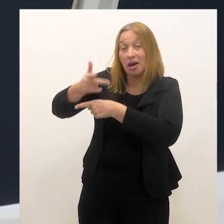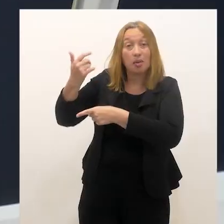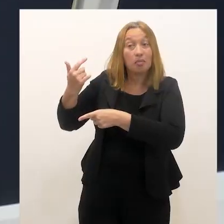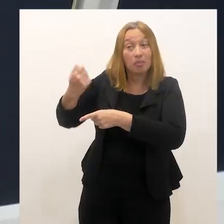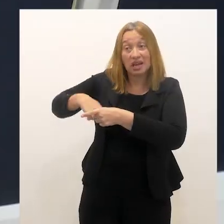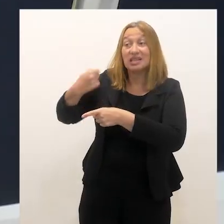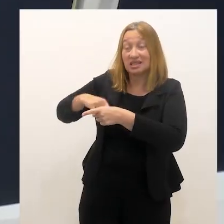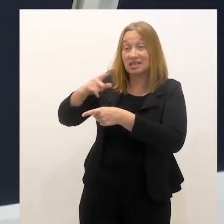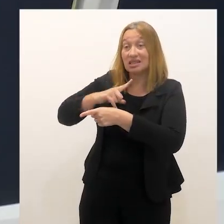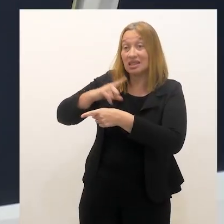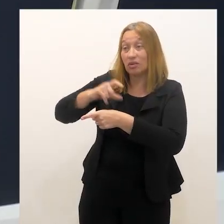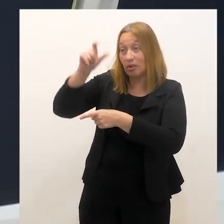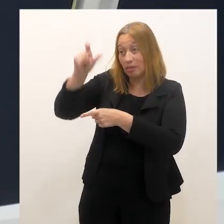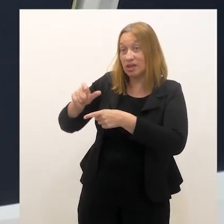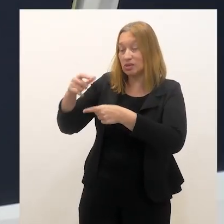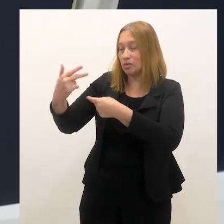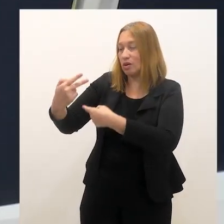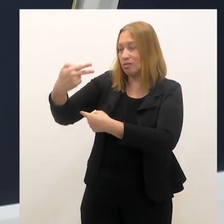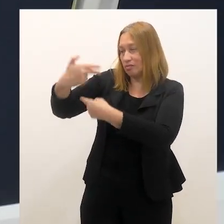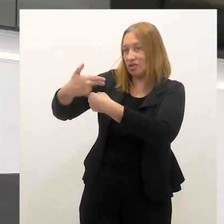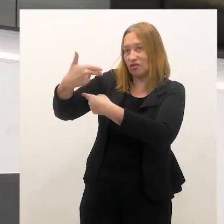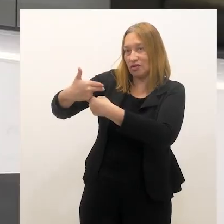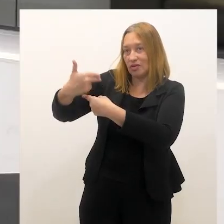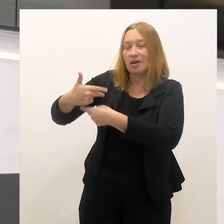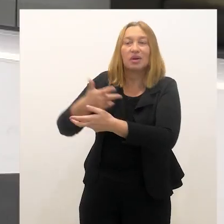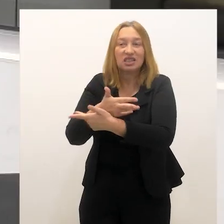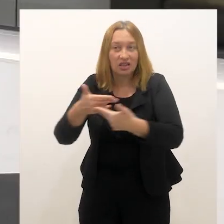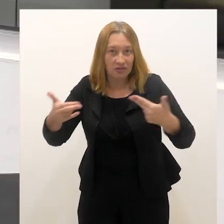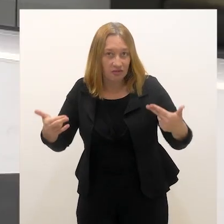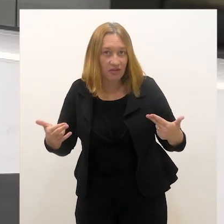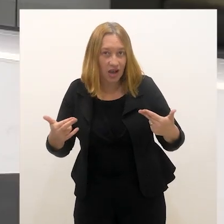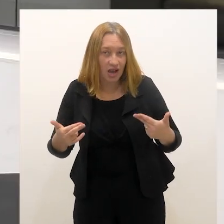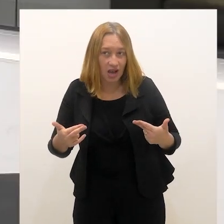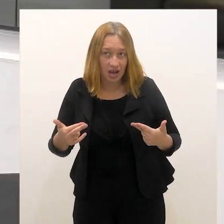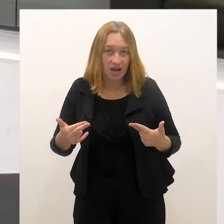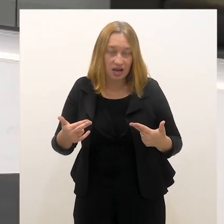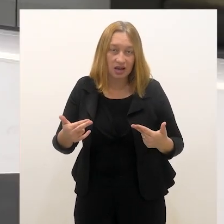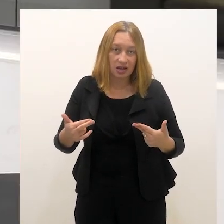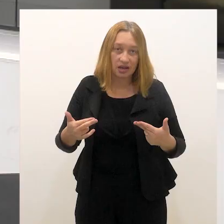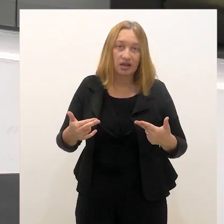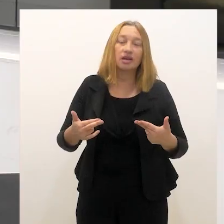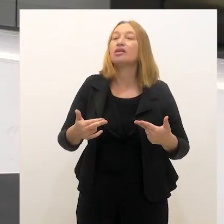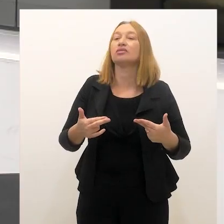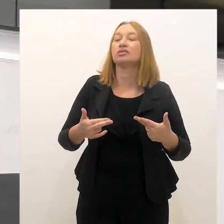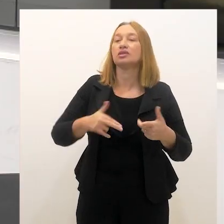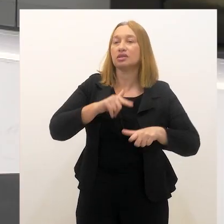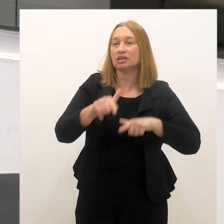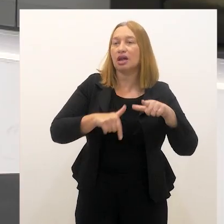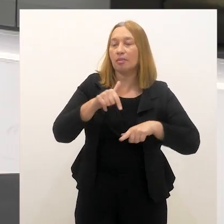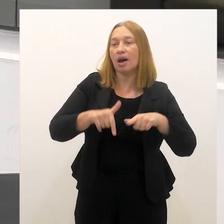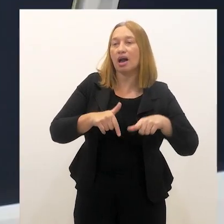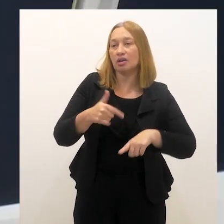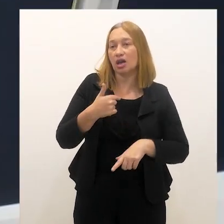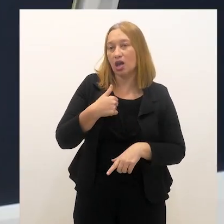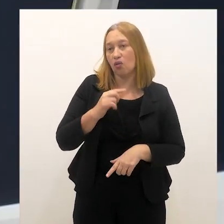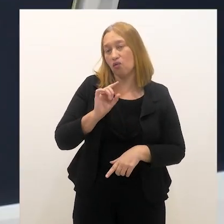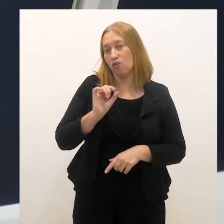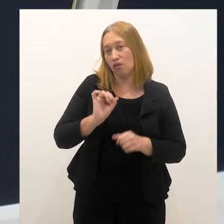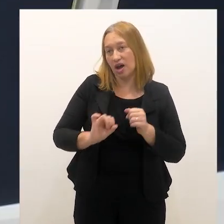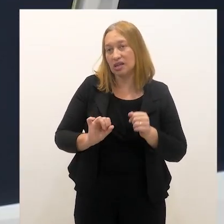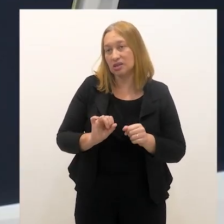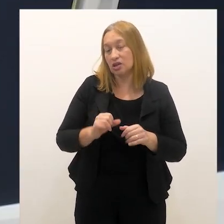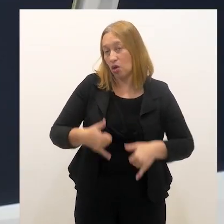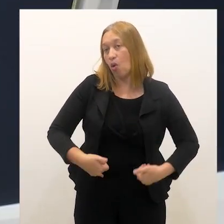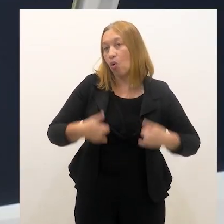ter alguém ali me filmando, né? Mas tem multifunções dentro desse trabalho, né? E é uma coisa que eu me